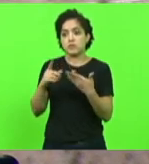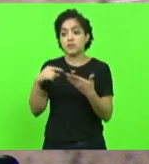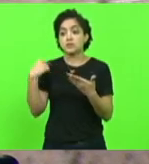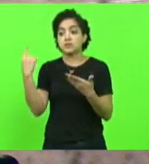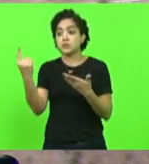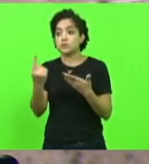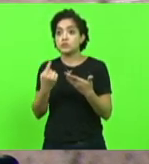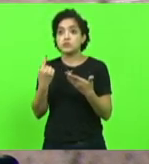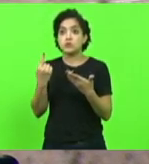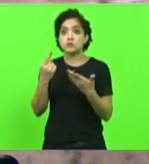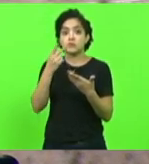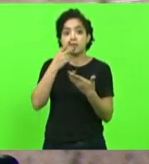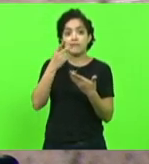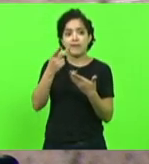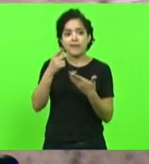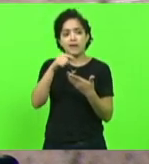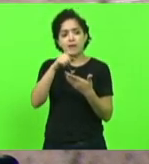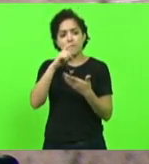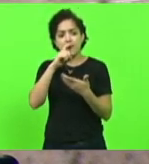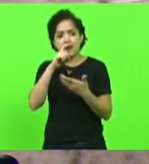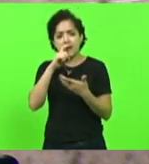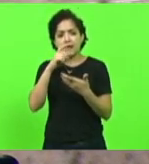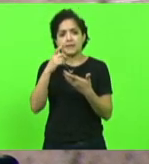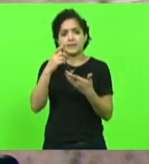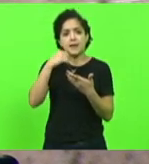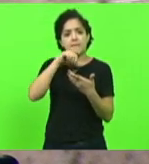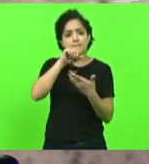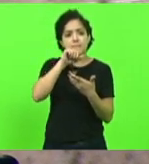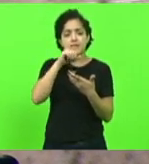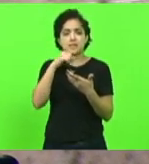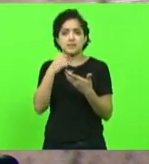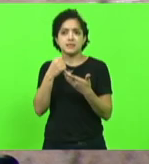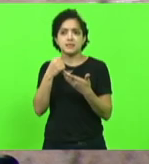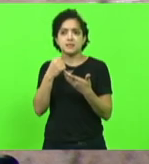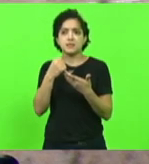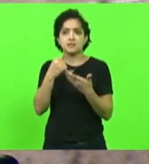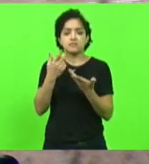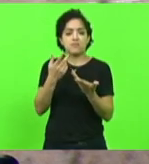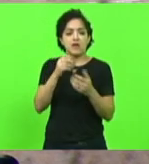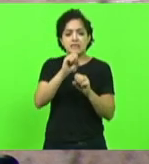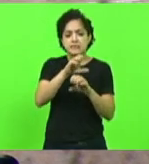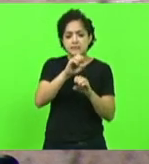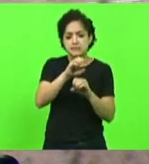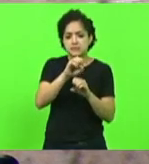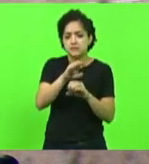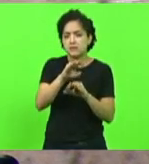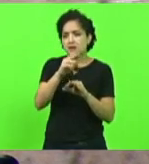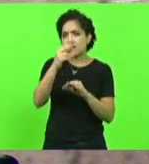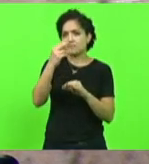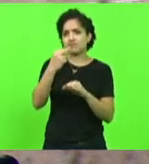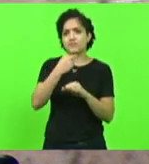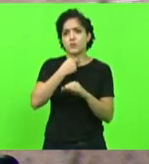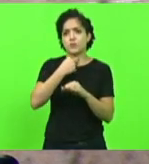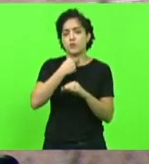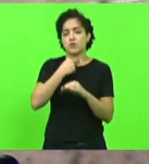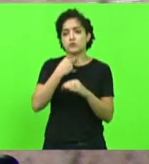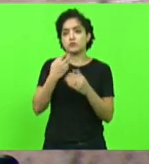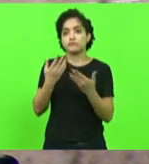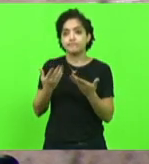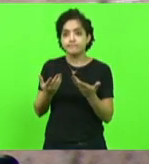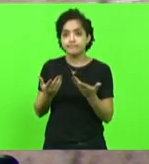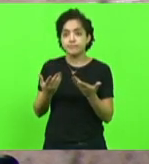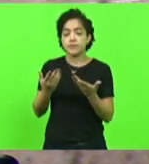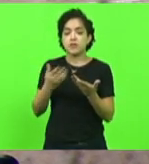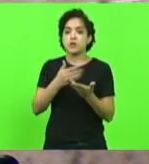aqui para dizer que o pai e a mãe de um filho não pode educar o seu filho em casa? Como se as